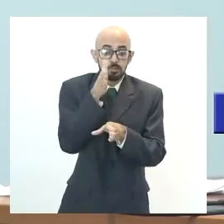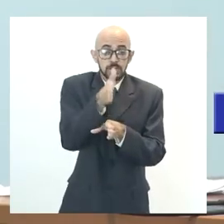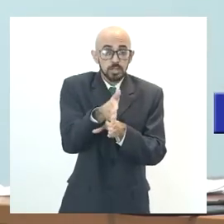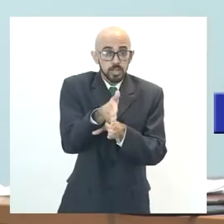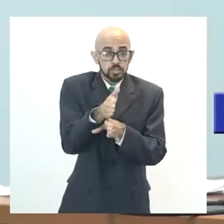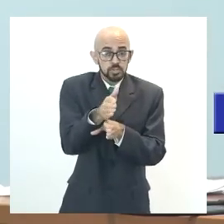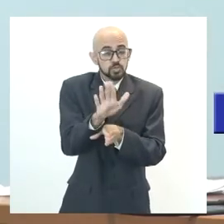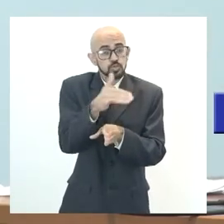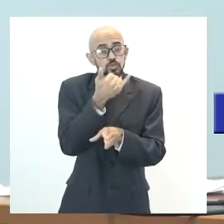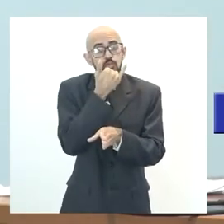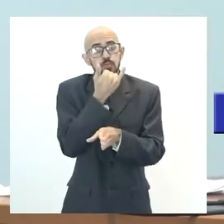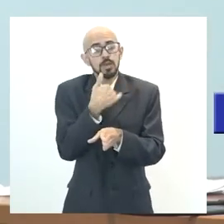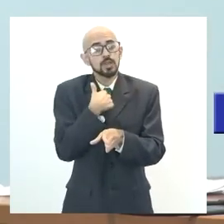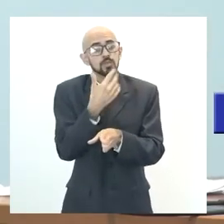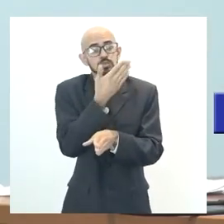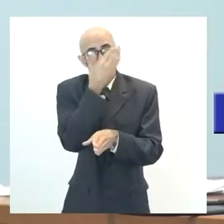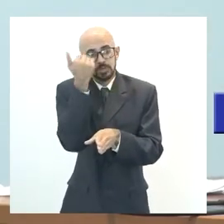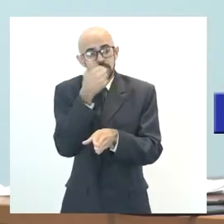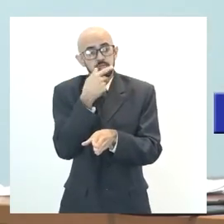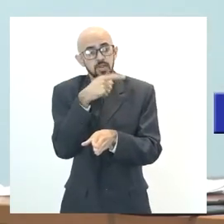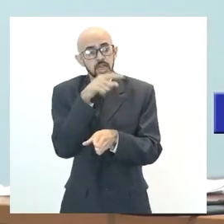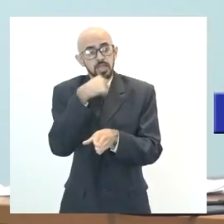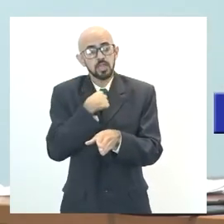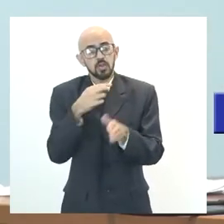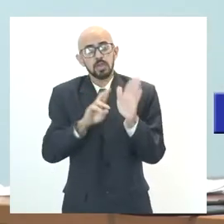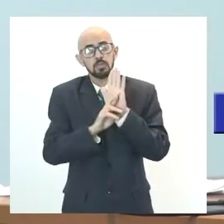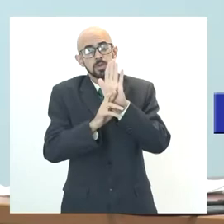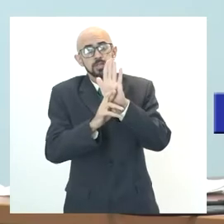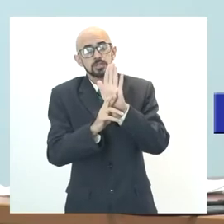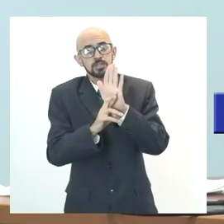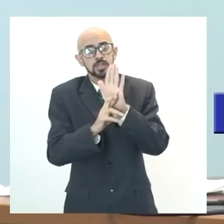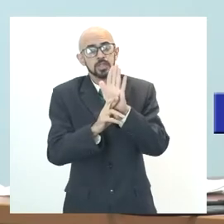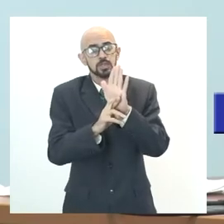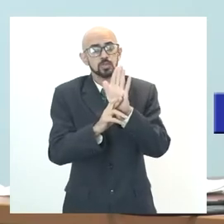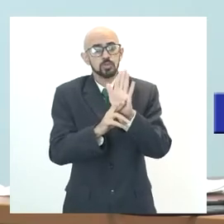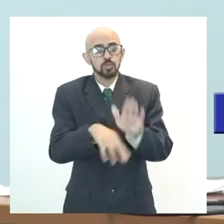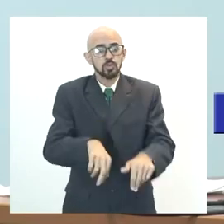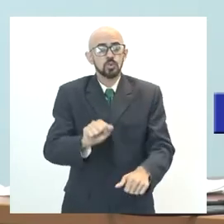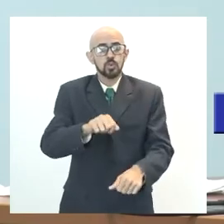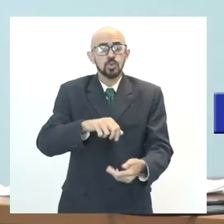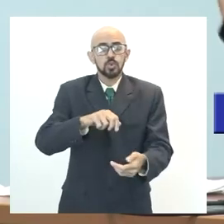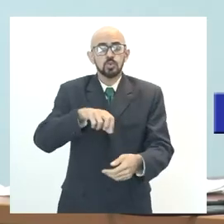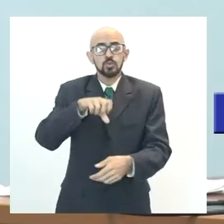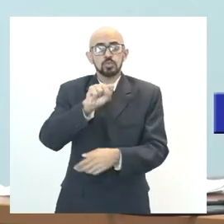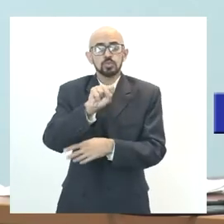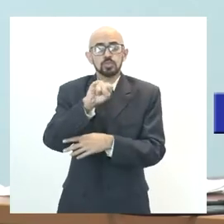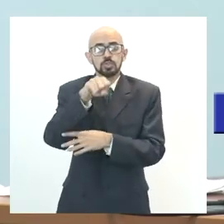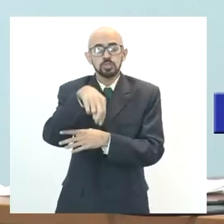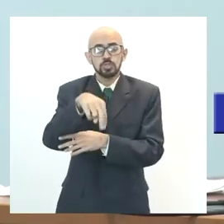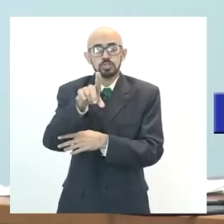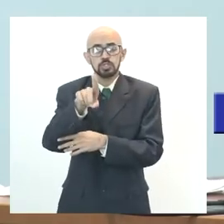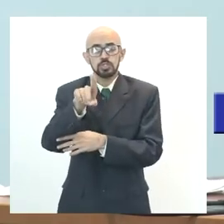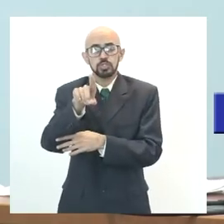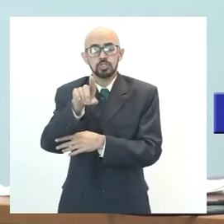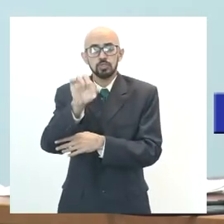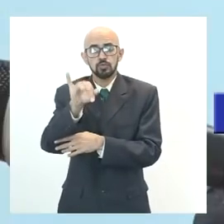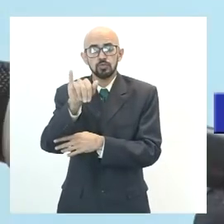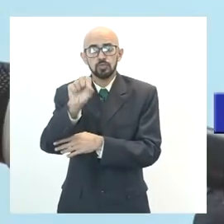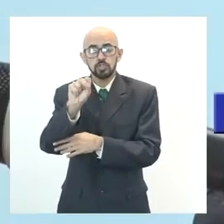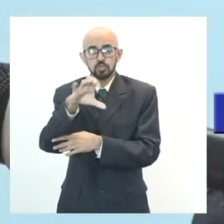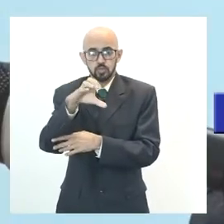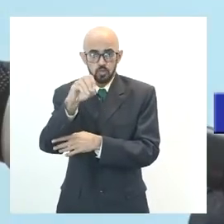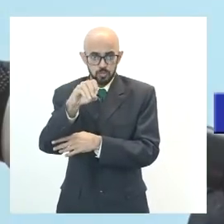eu represento aquilo Sindicato dos auditores fiscais da Receita Federal do Brasil se difícil delegacia sindical do Rio de Janeiro